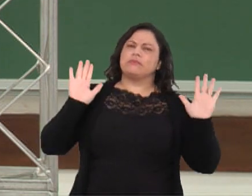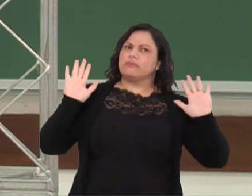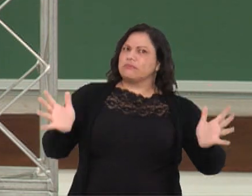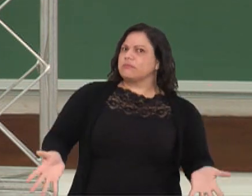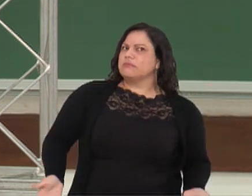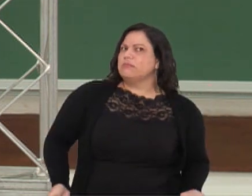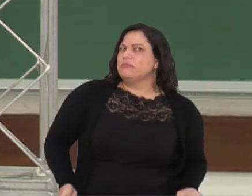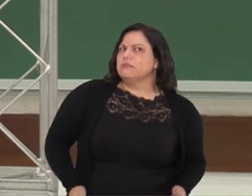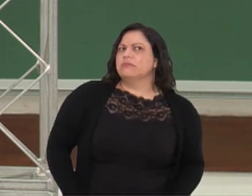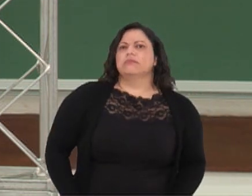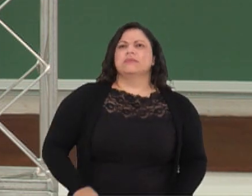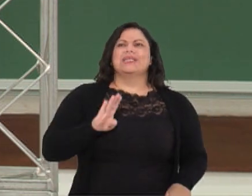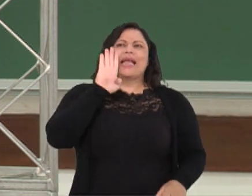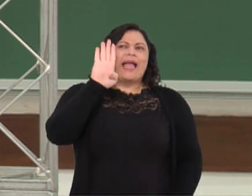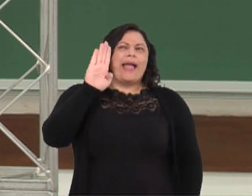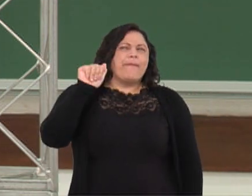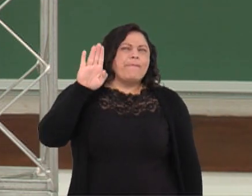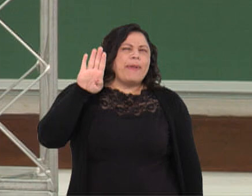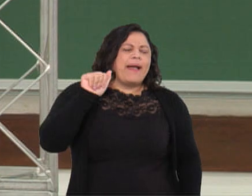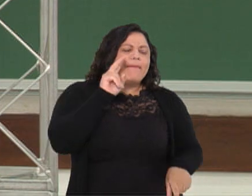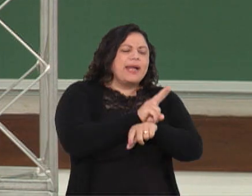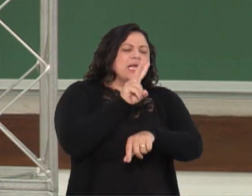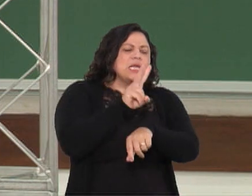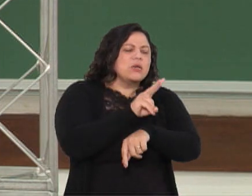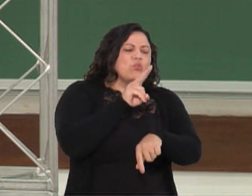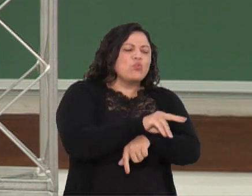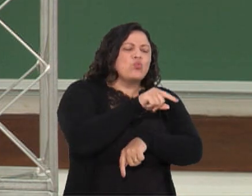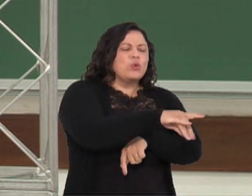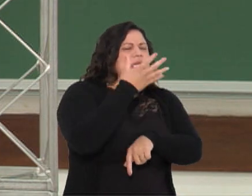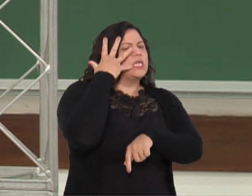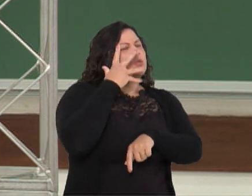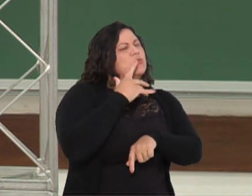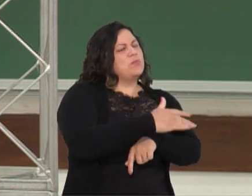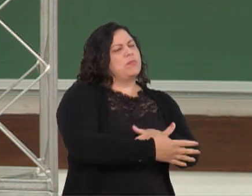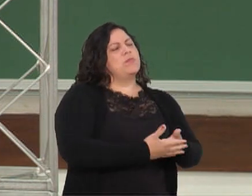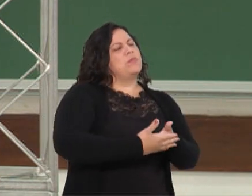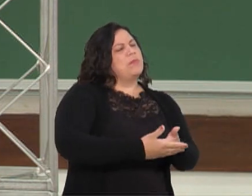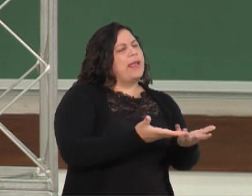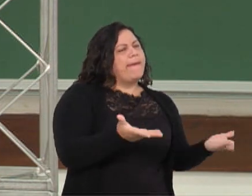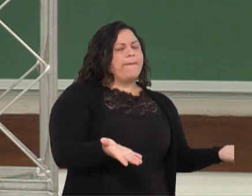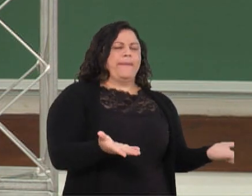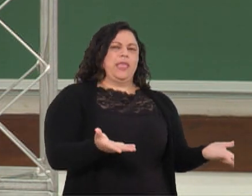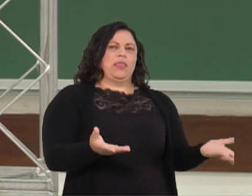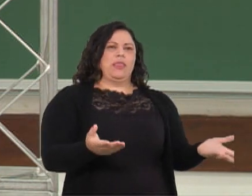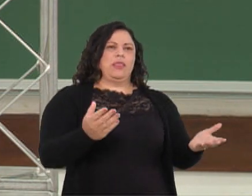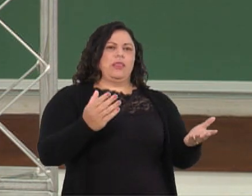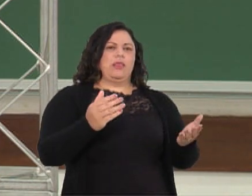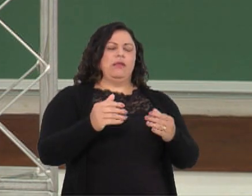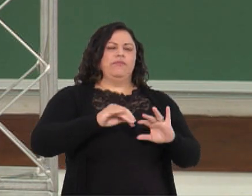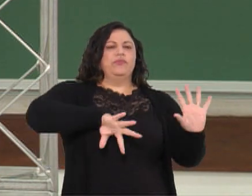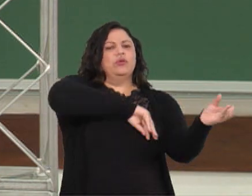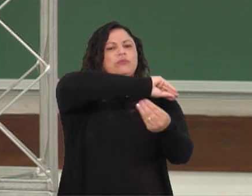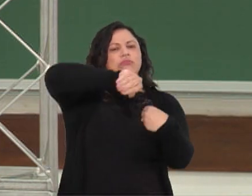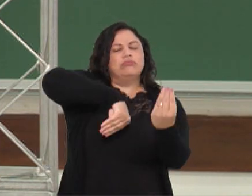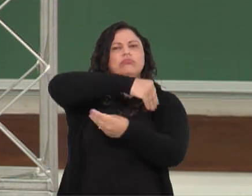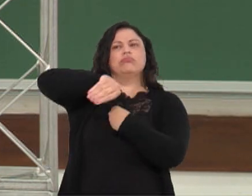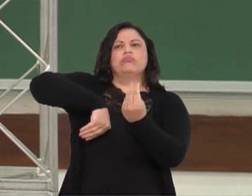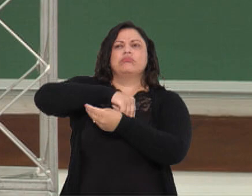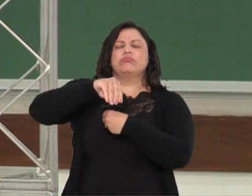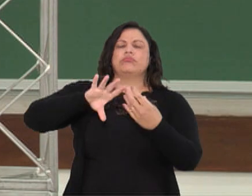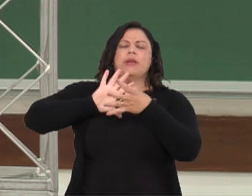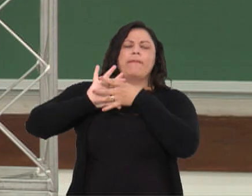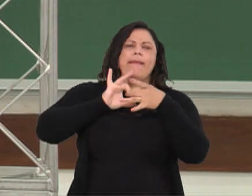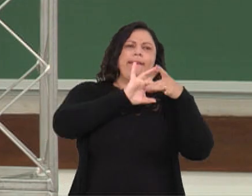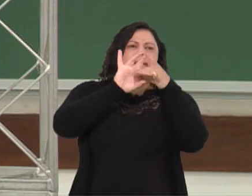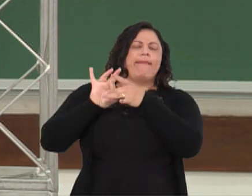uma babá eletrônica. Tudo isso está envolto em ideologia. Ideologia está em todas as